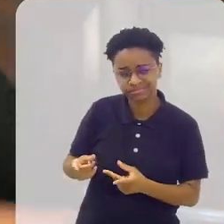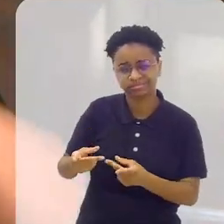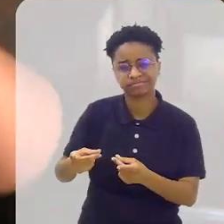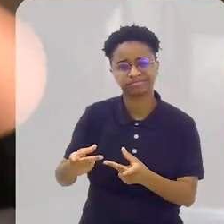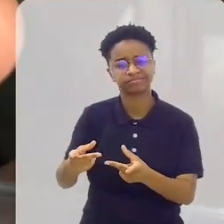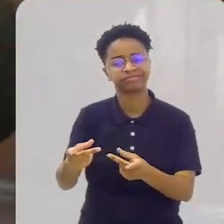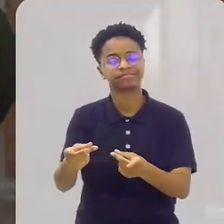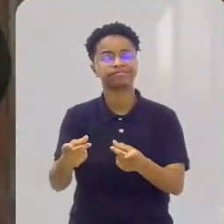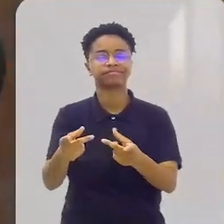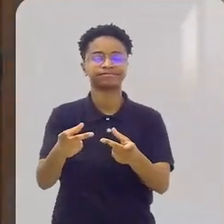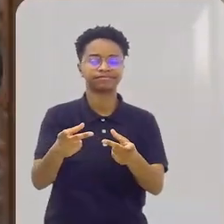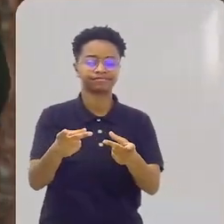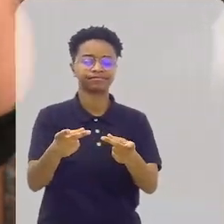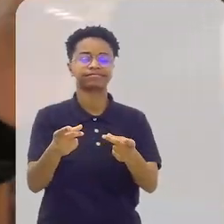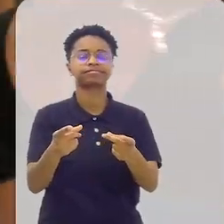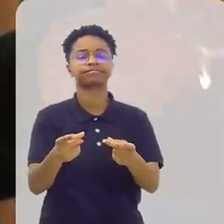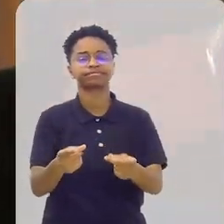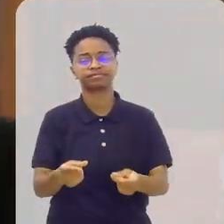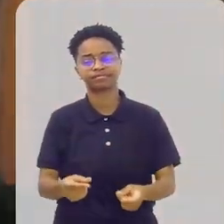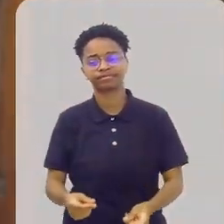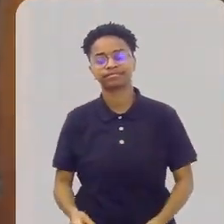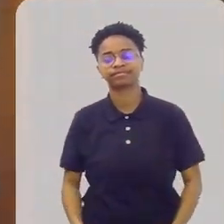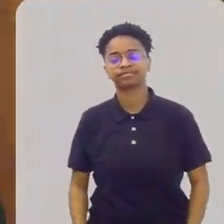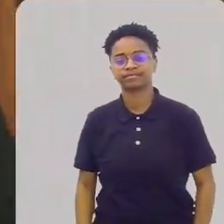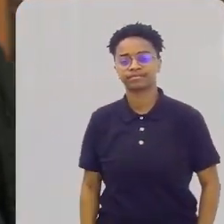é infinita